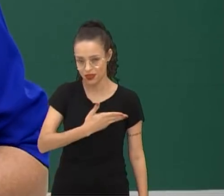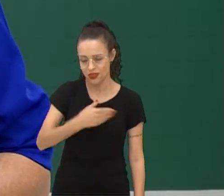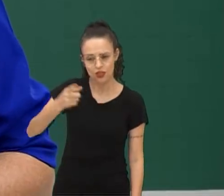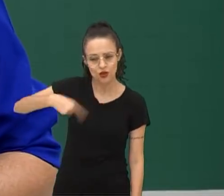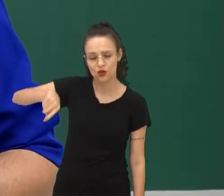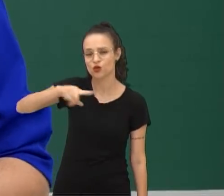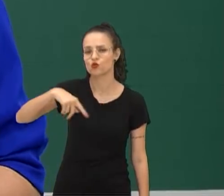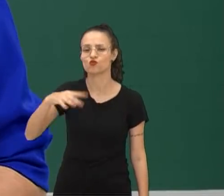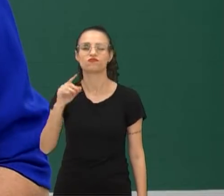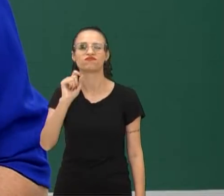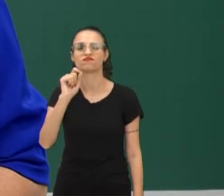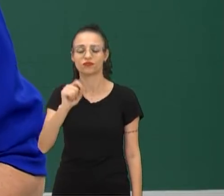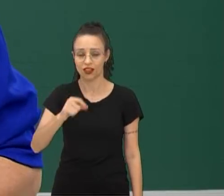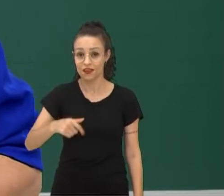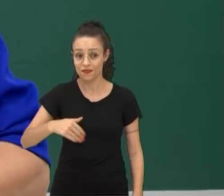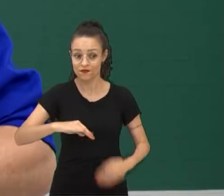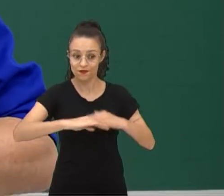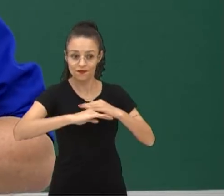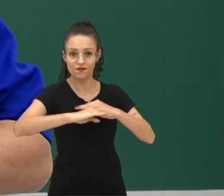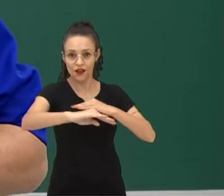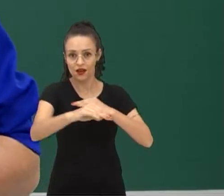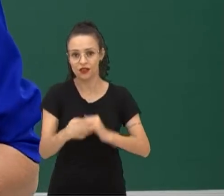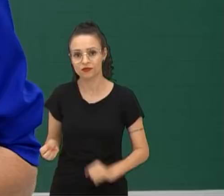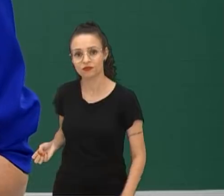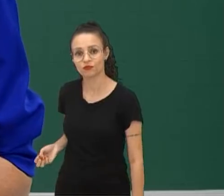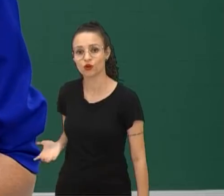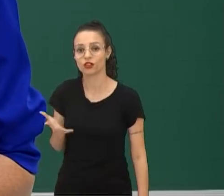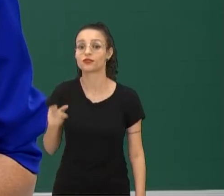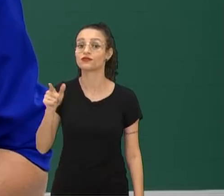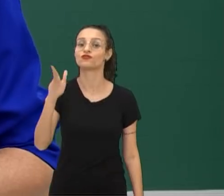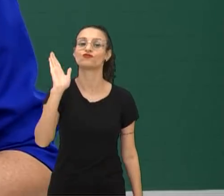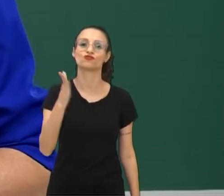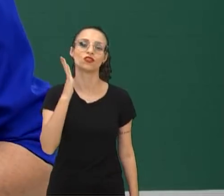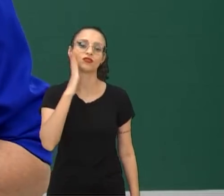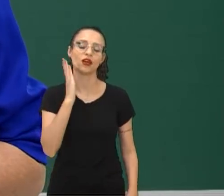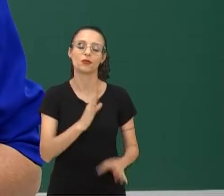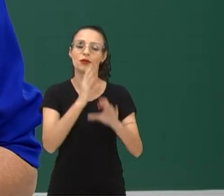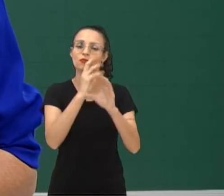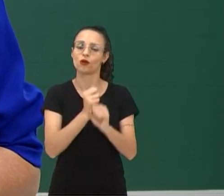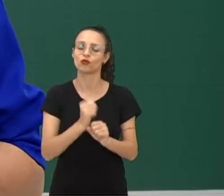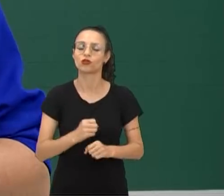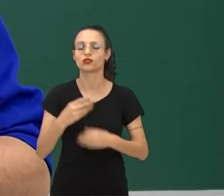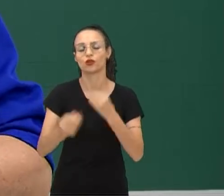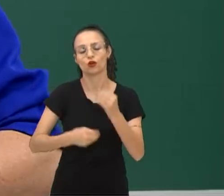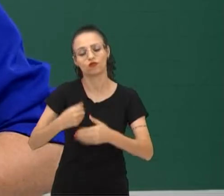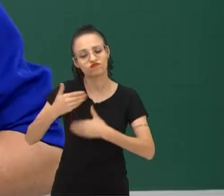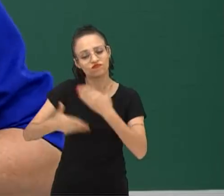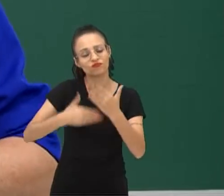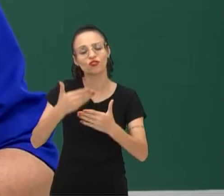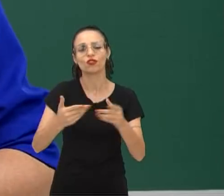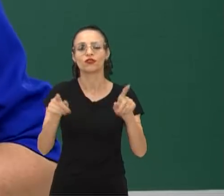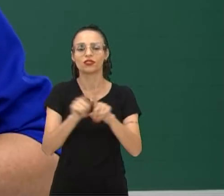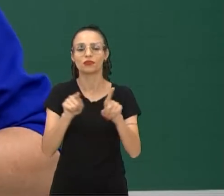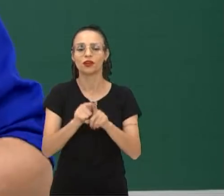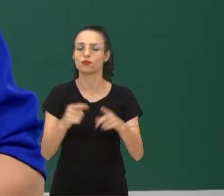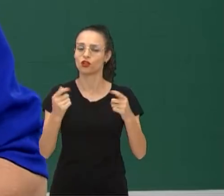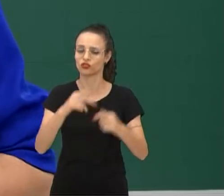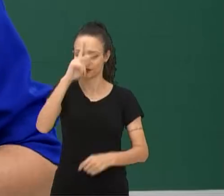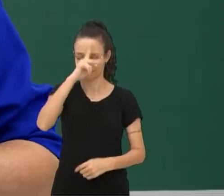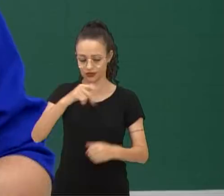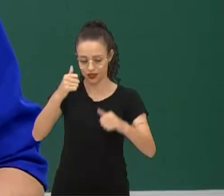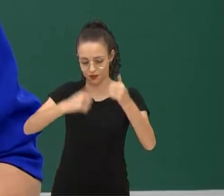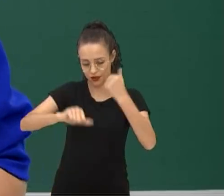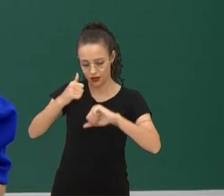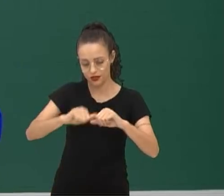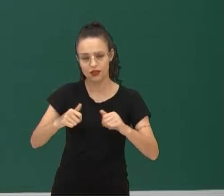né, ou com algum conhecido numa pista de boliche, você já sabe como é a pontuação, como se desenvolve o jogo e pode avaliar aí se